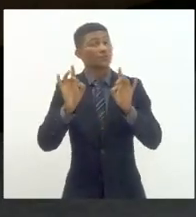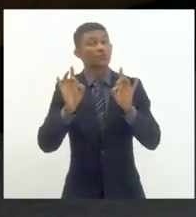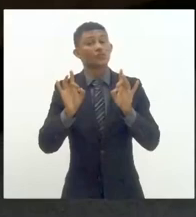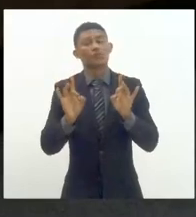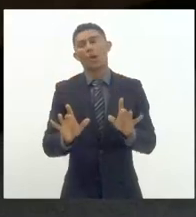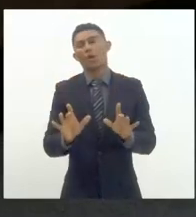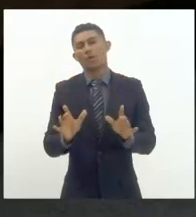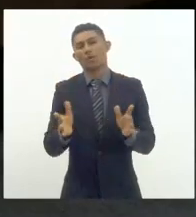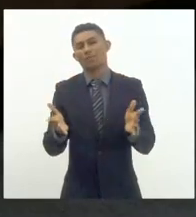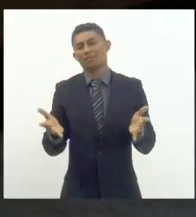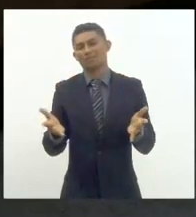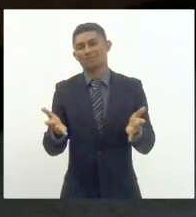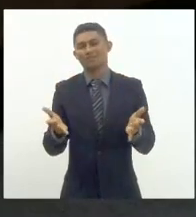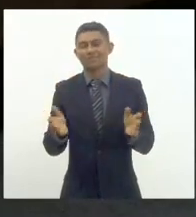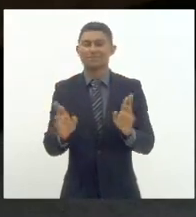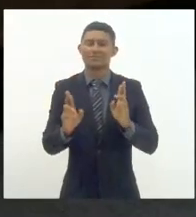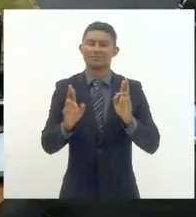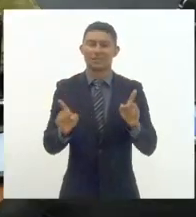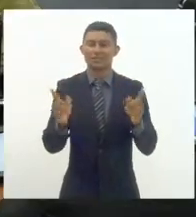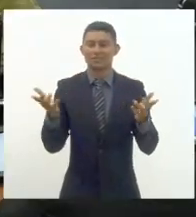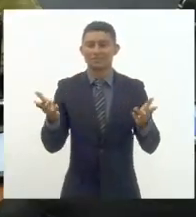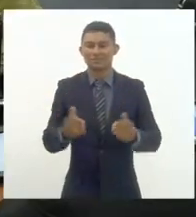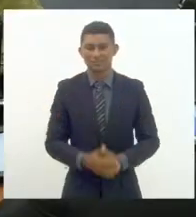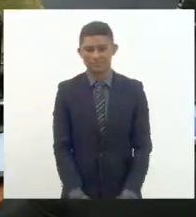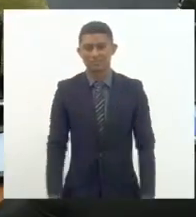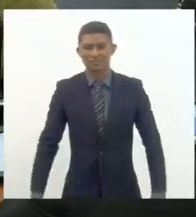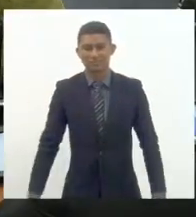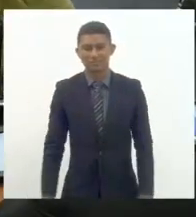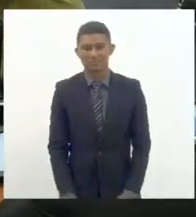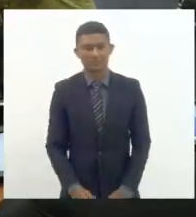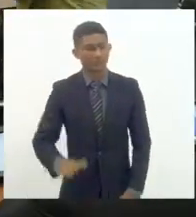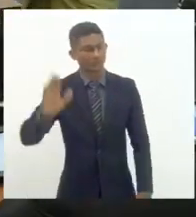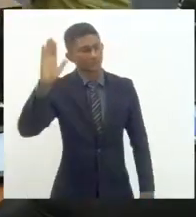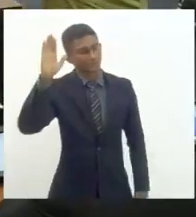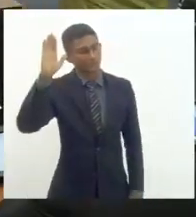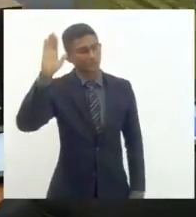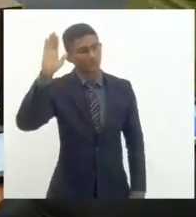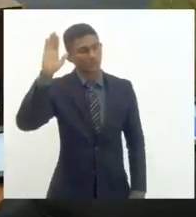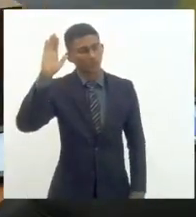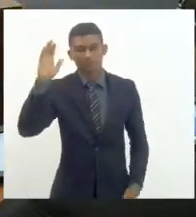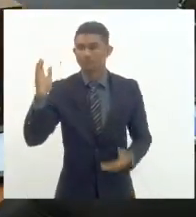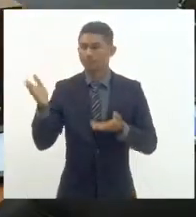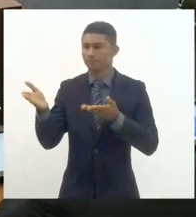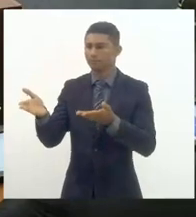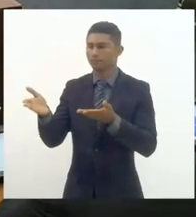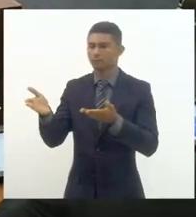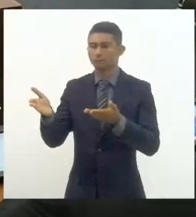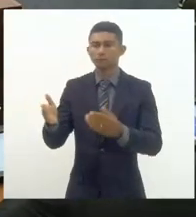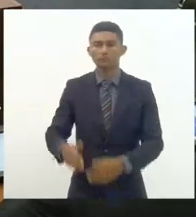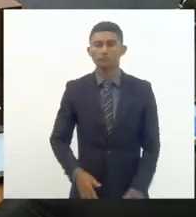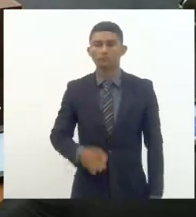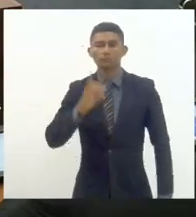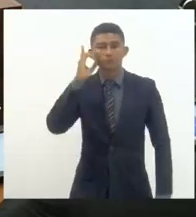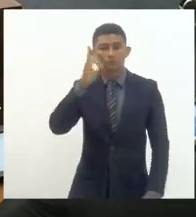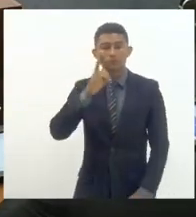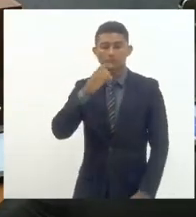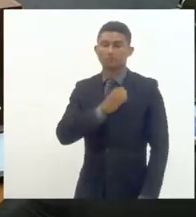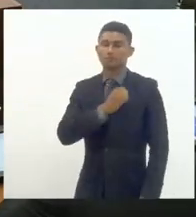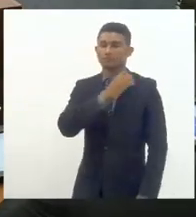exclusivamente. Aí a divergência, senhor presidente. Questão de ordem. Questão de ordem, deputado